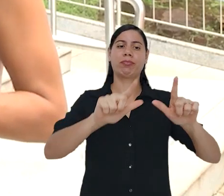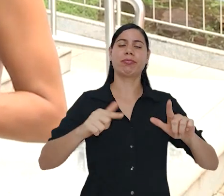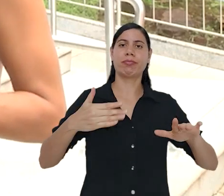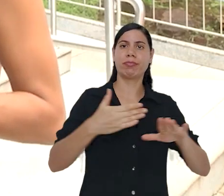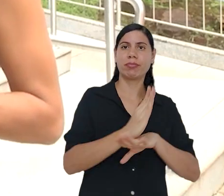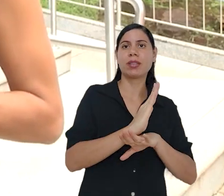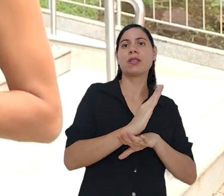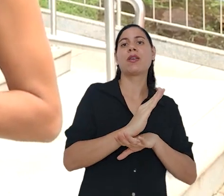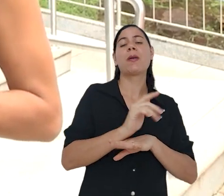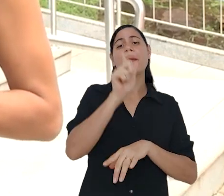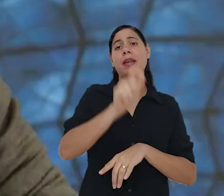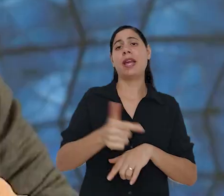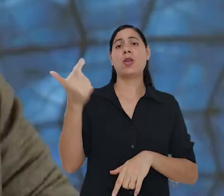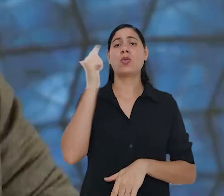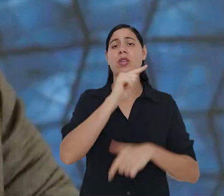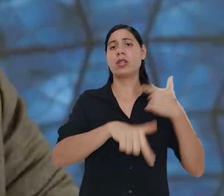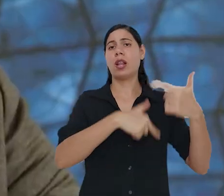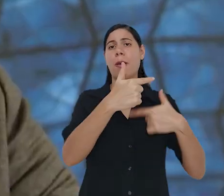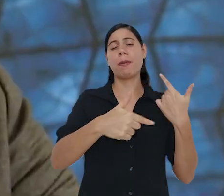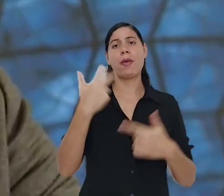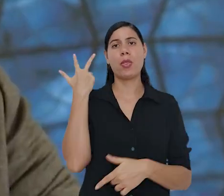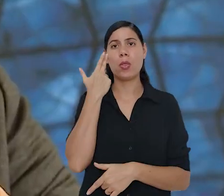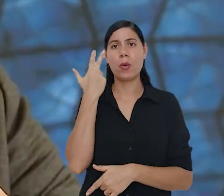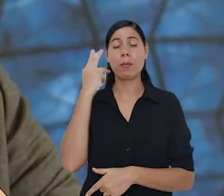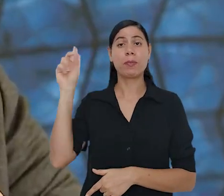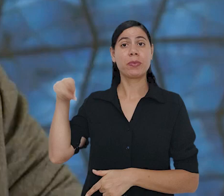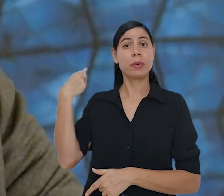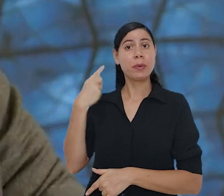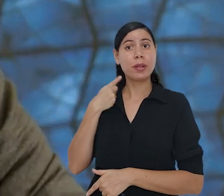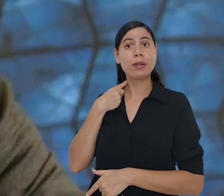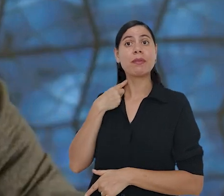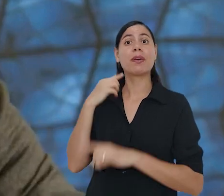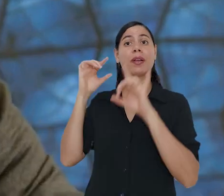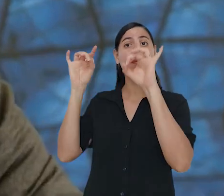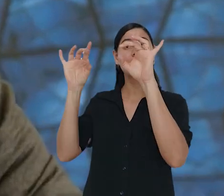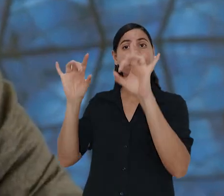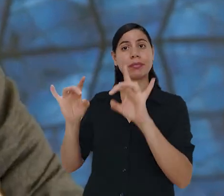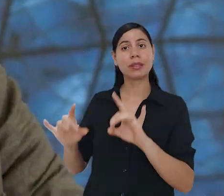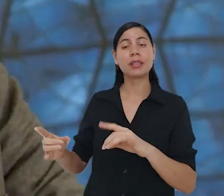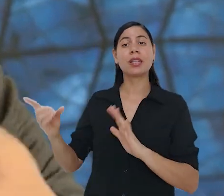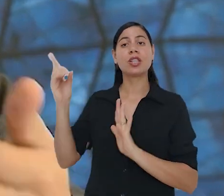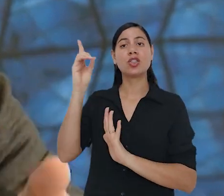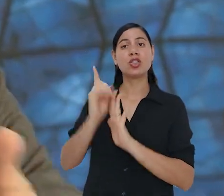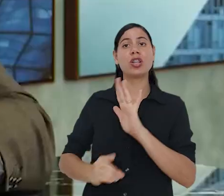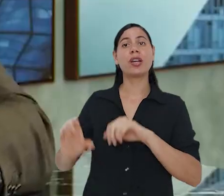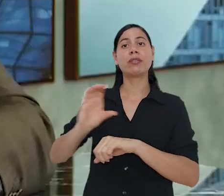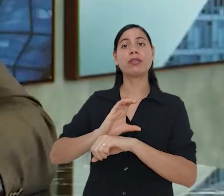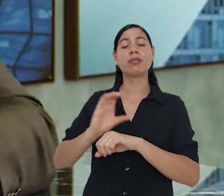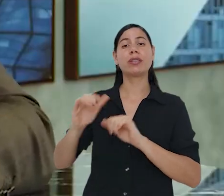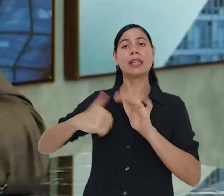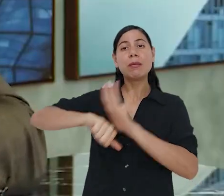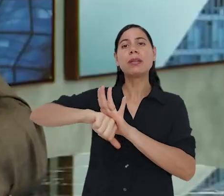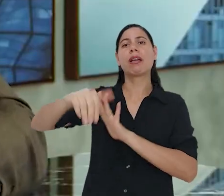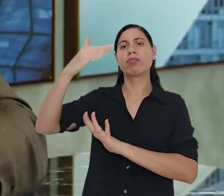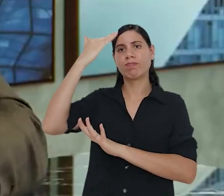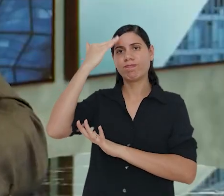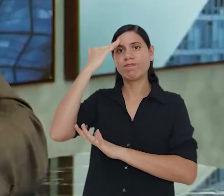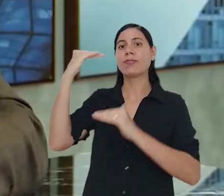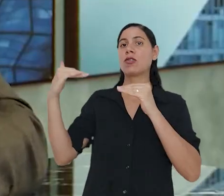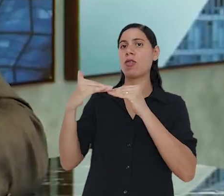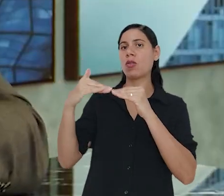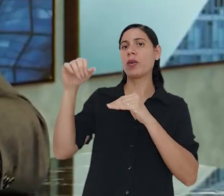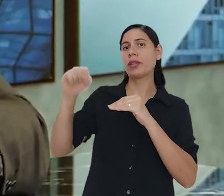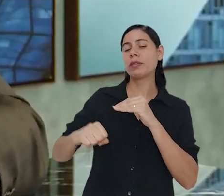a atividade normalmente. Esse advogado especializado em direito criminal concorda com esse entendimento. Existem algumas profissões